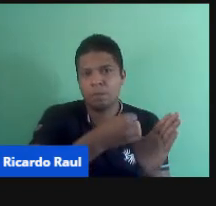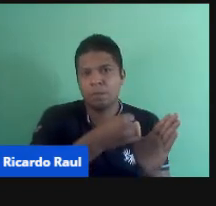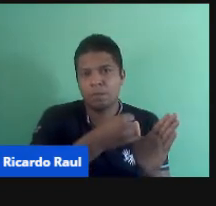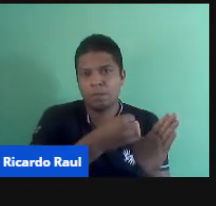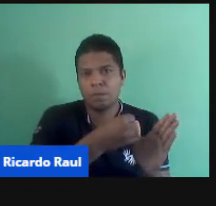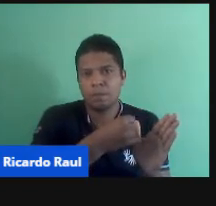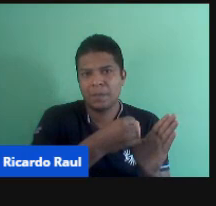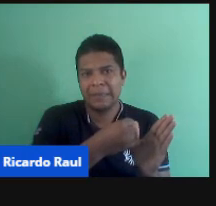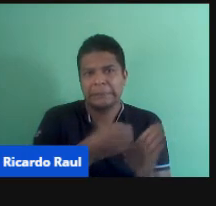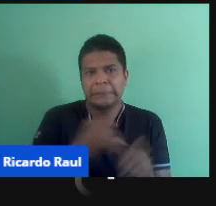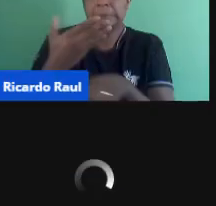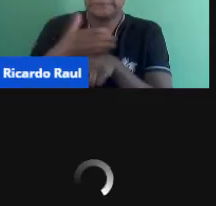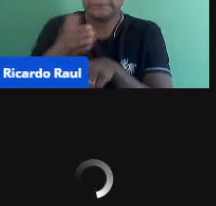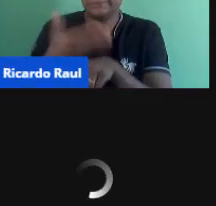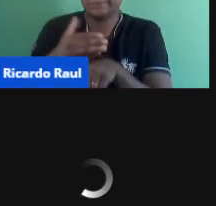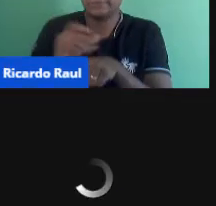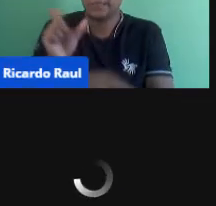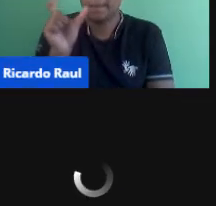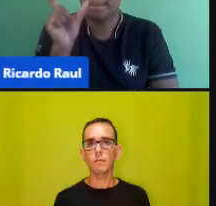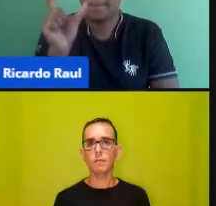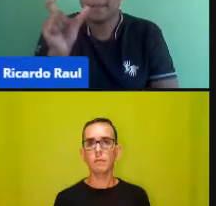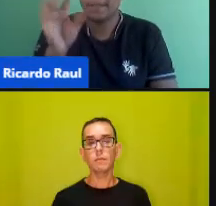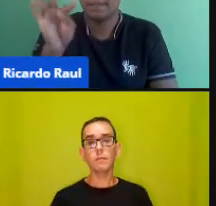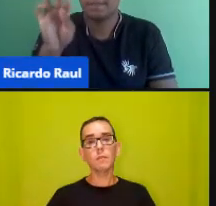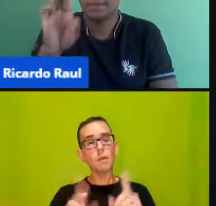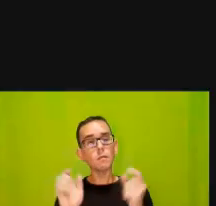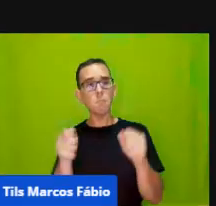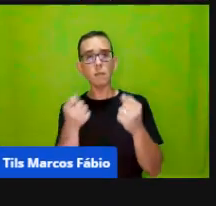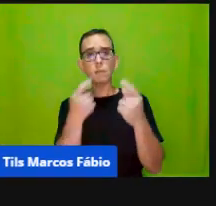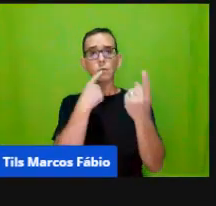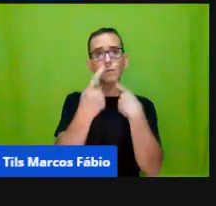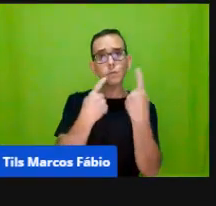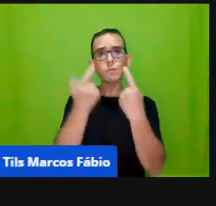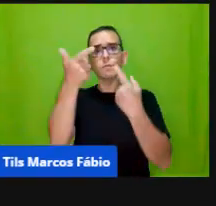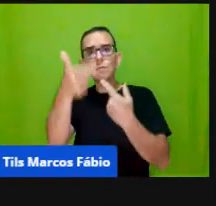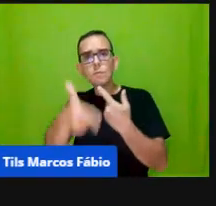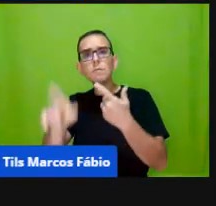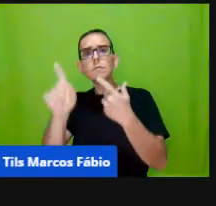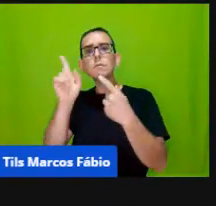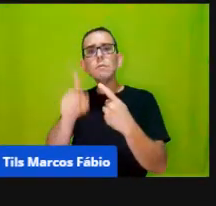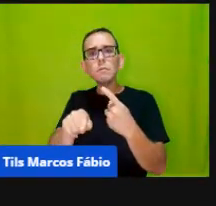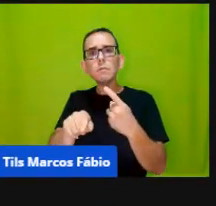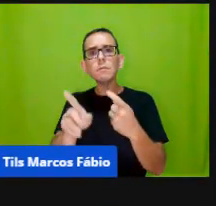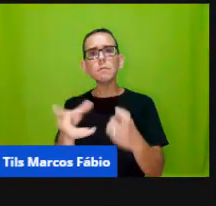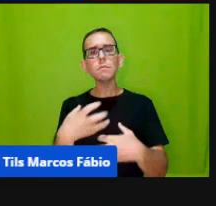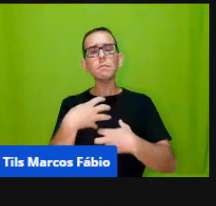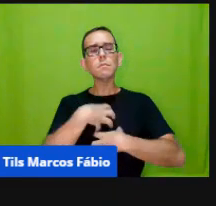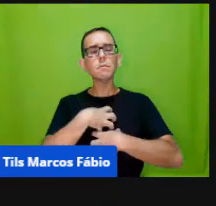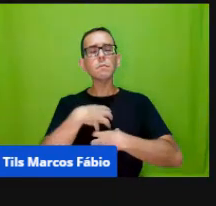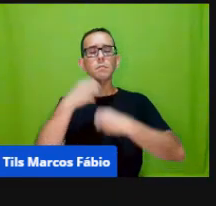palavra treinamento a gente também tem que rediscutir, né? É uma questão do seguinte: